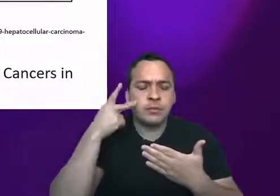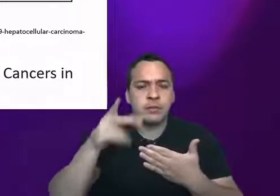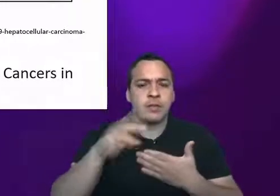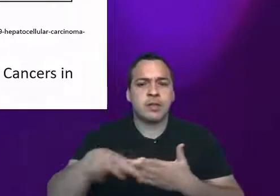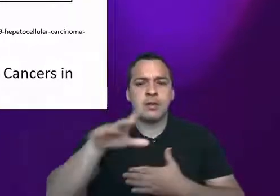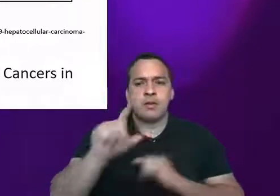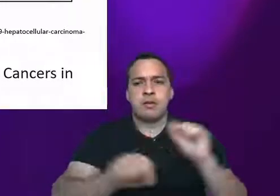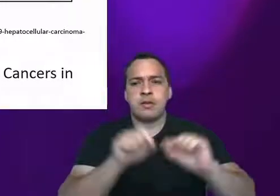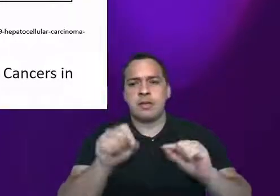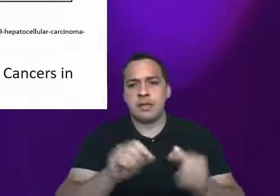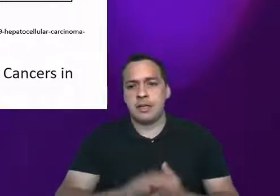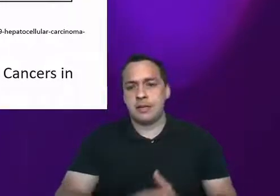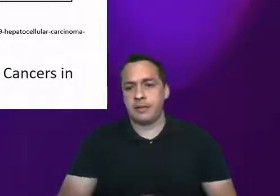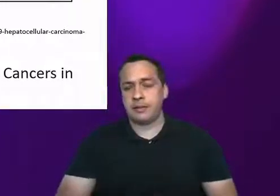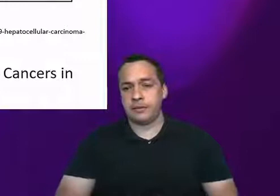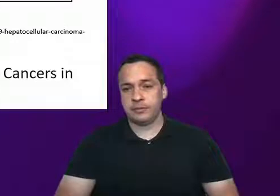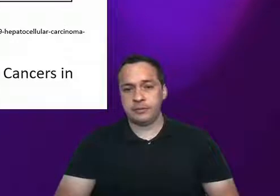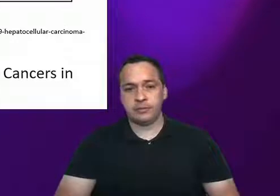cirróticos.